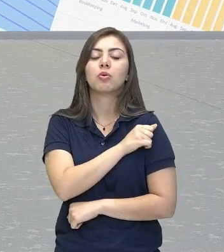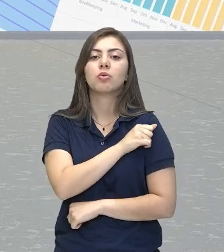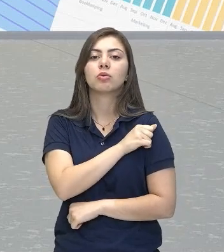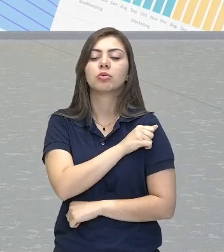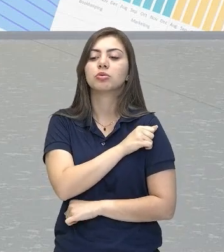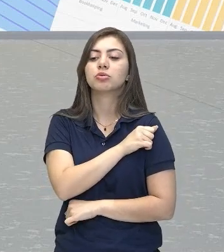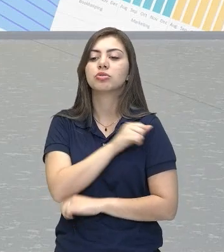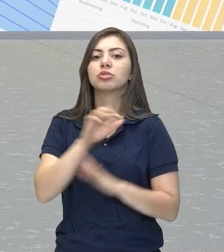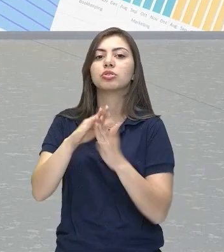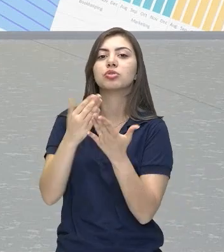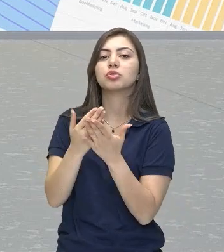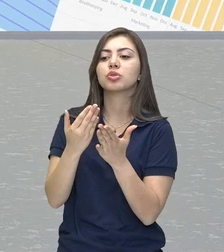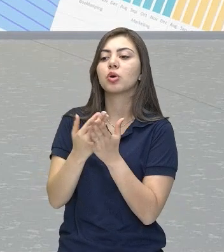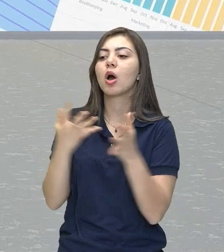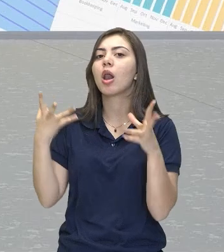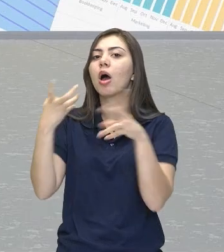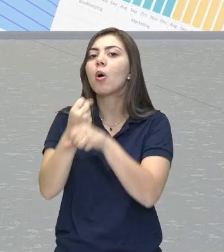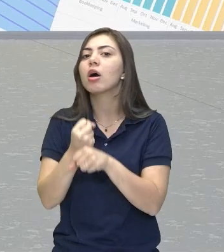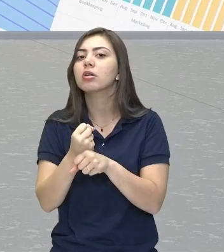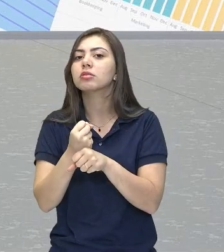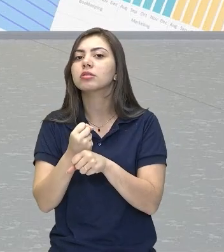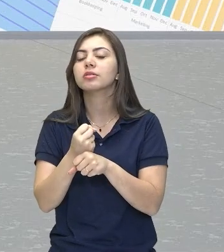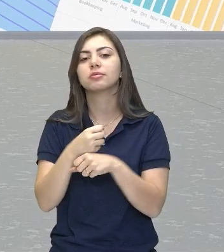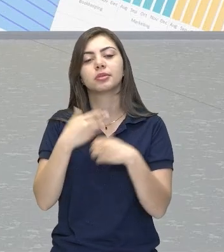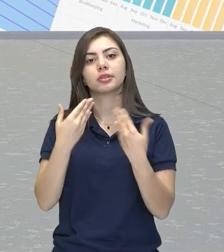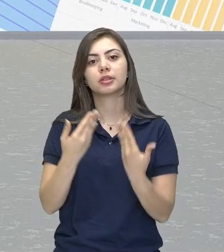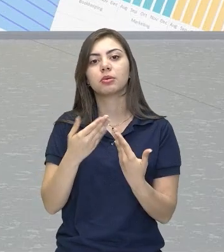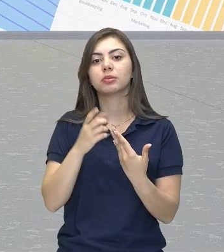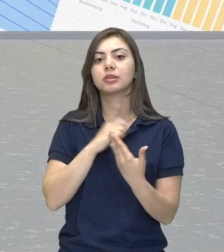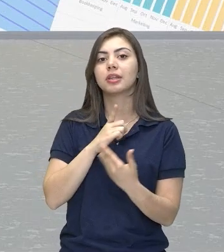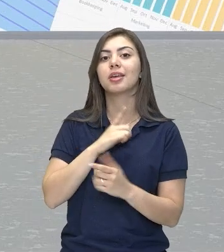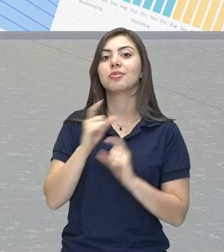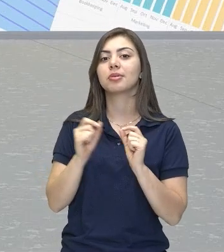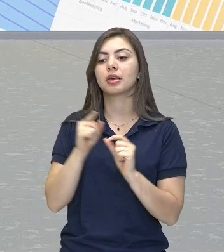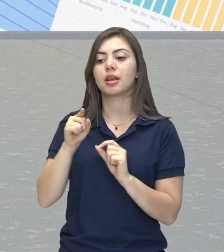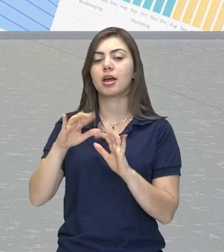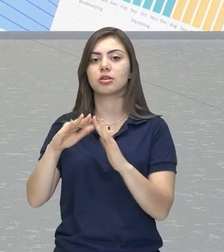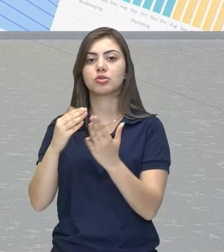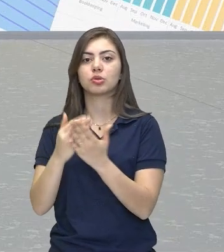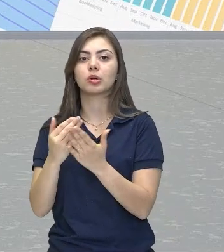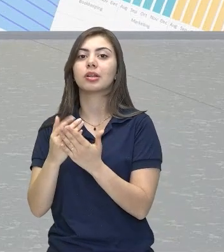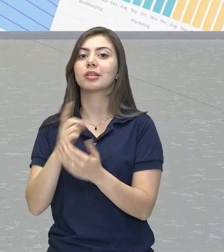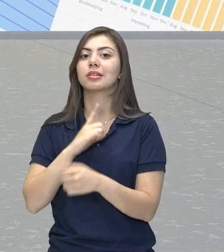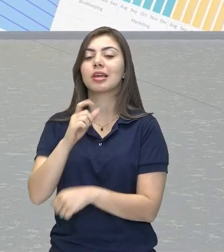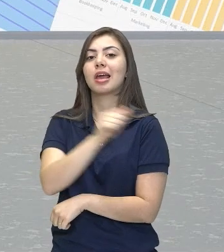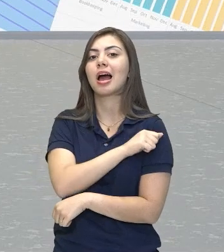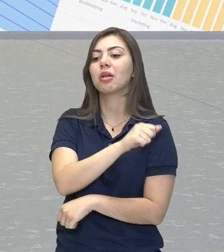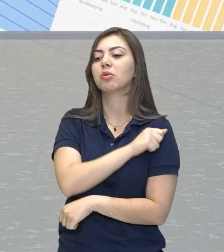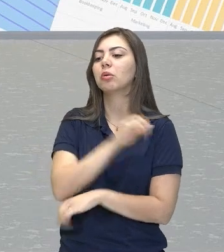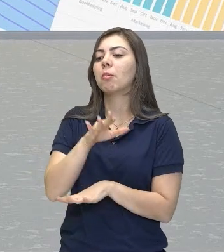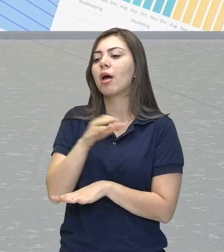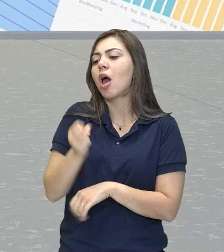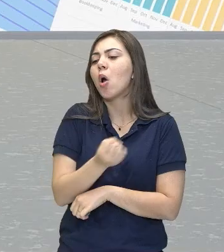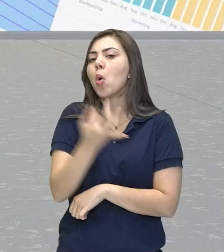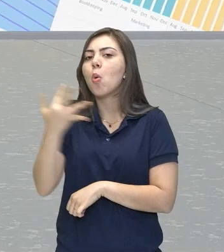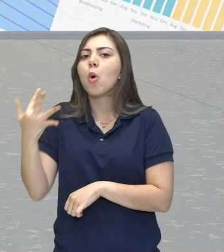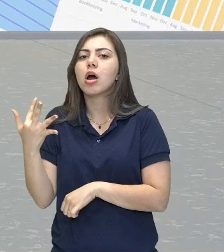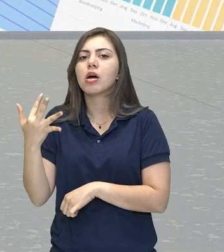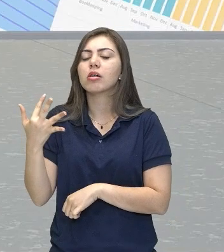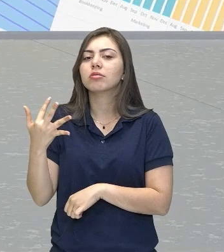Quando nós temos uma escola, nós temos uma quantidade grande de alunos, então, para saber exatamente,